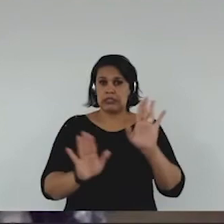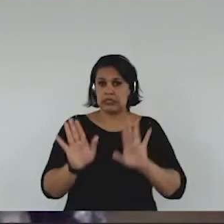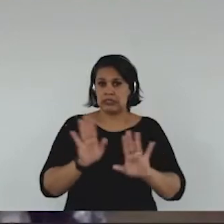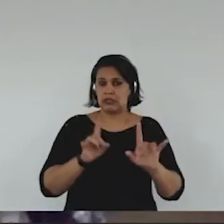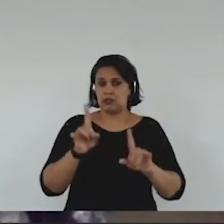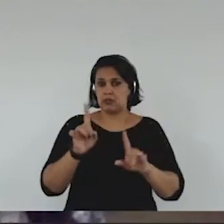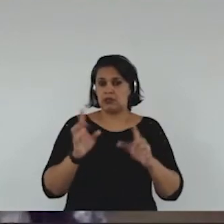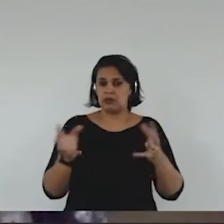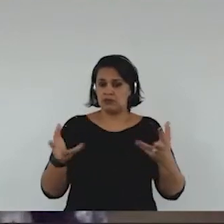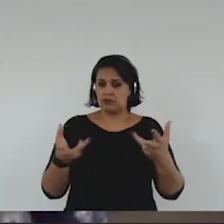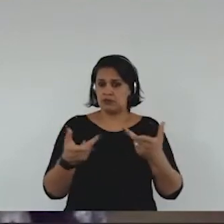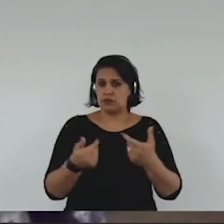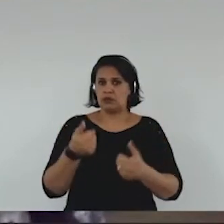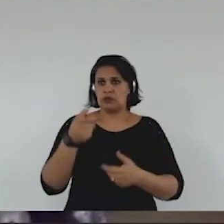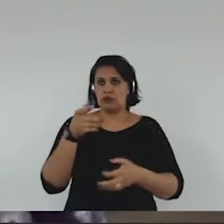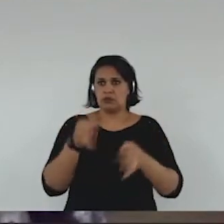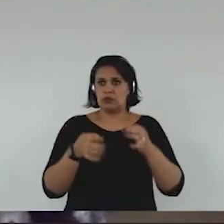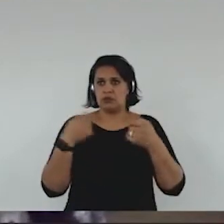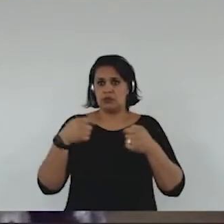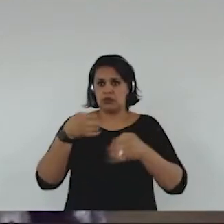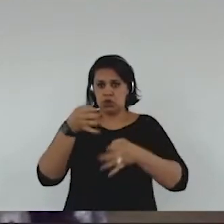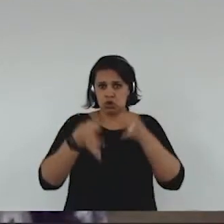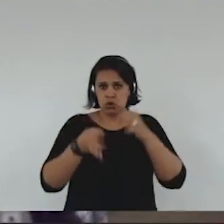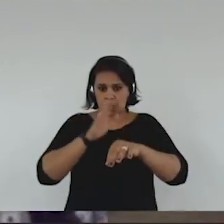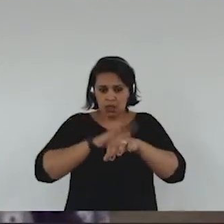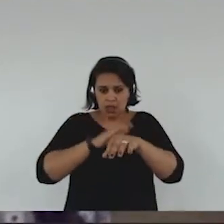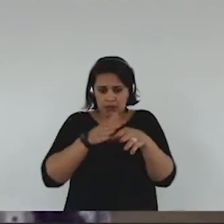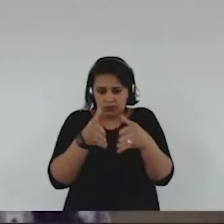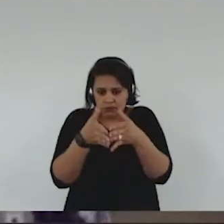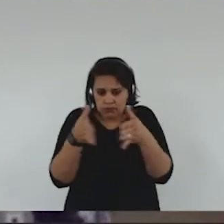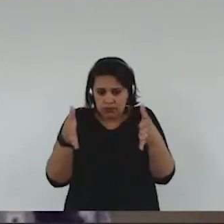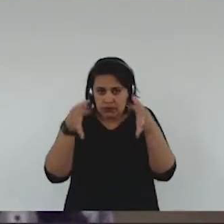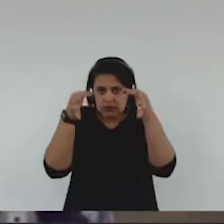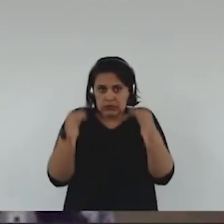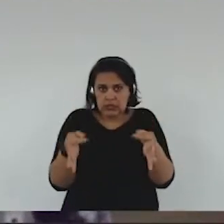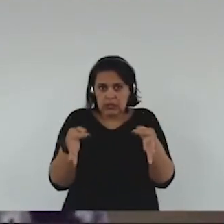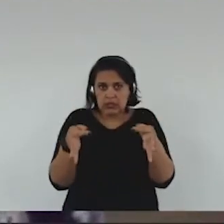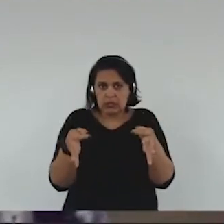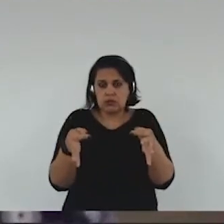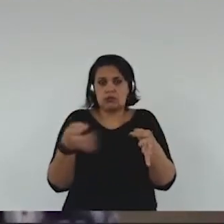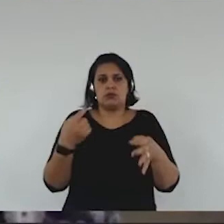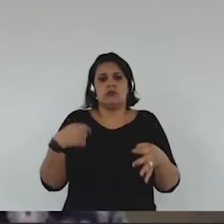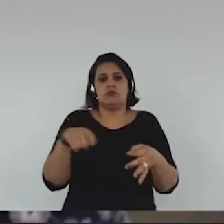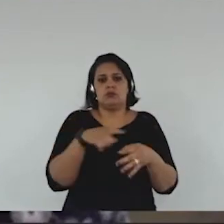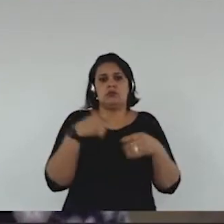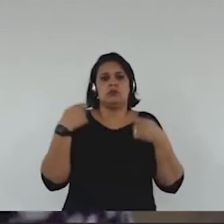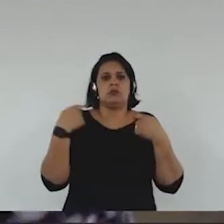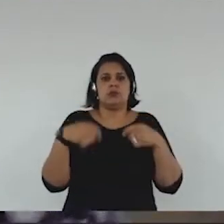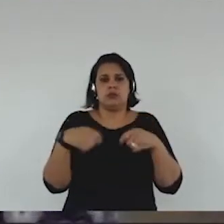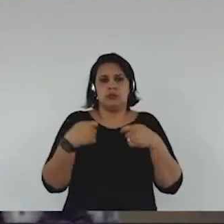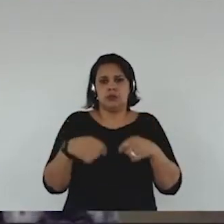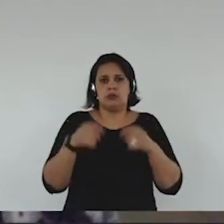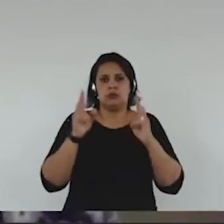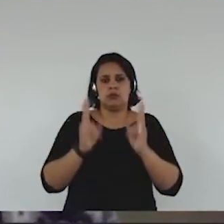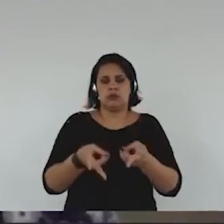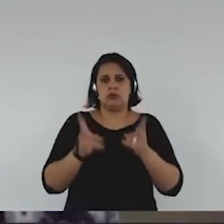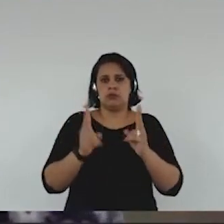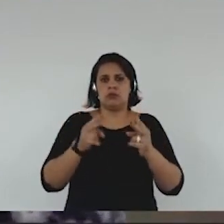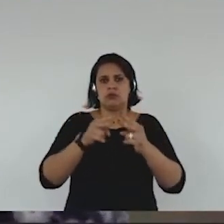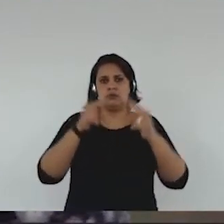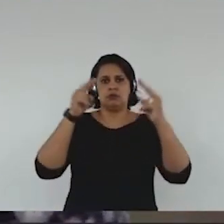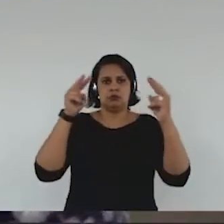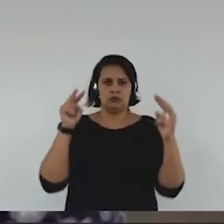arbitral, que ele seja julgado num tempo adequado, nós vamos ter que recorrer às audiências